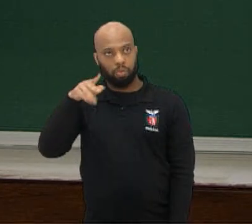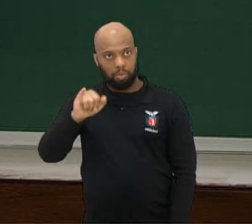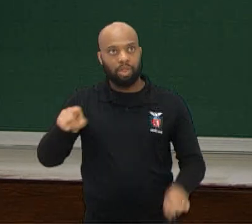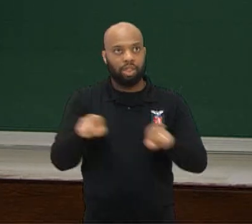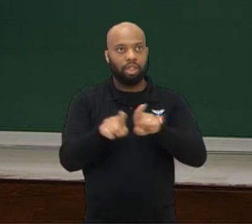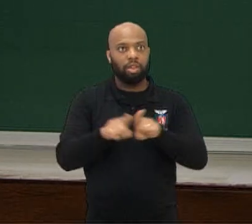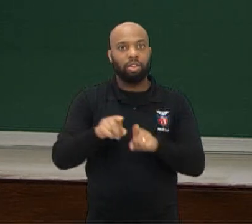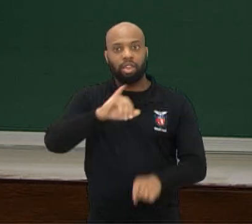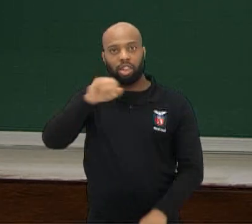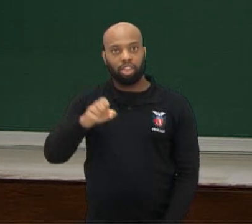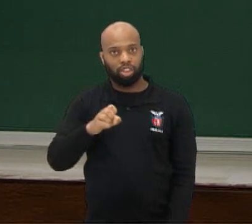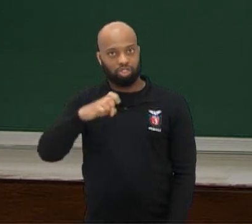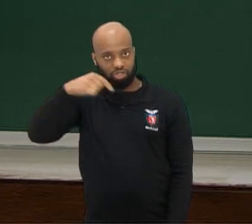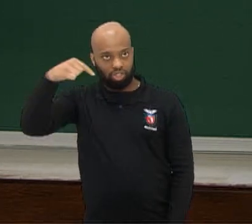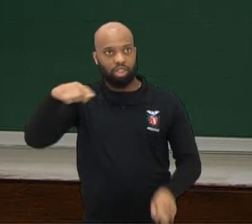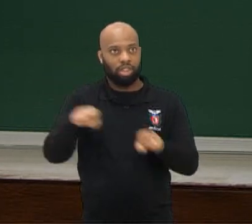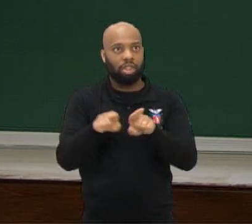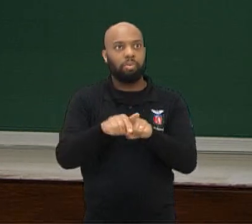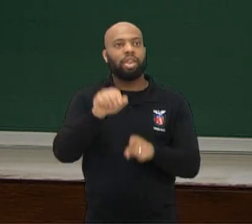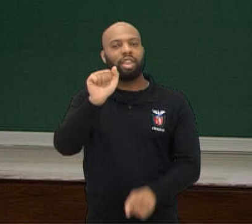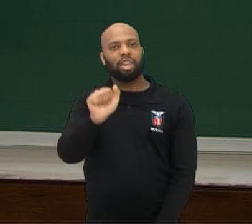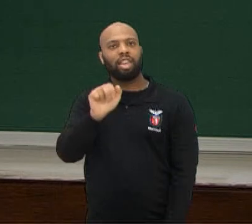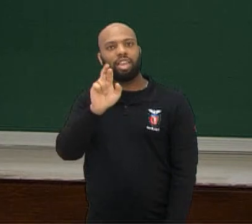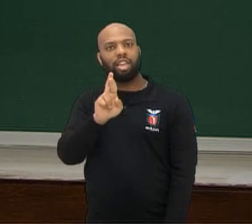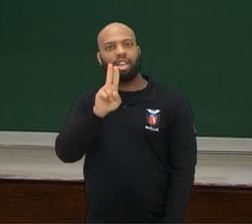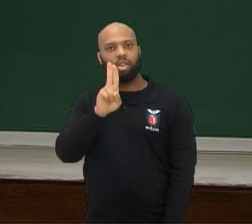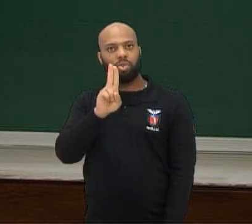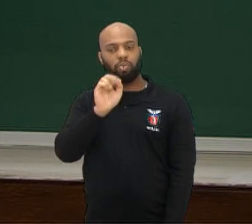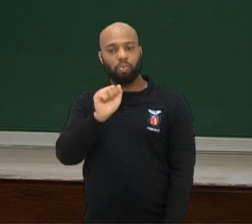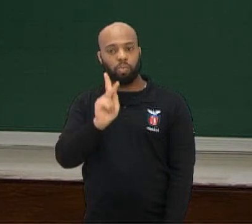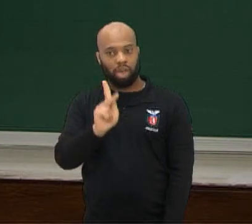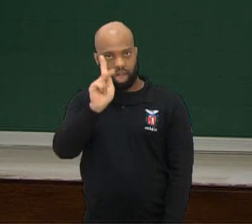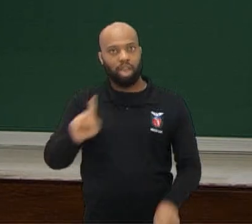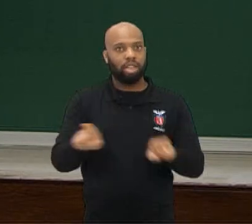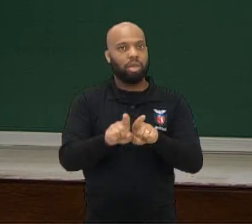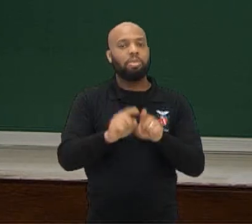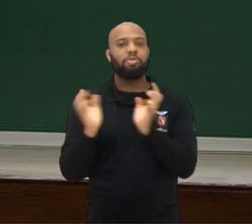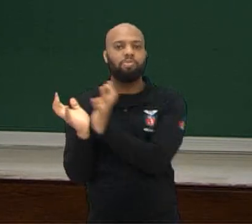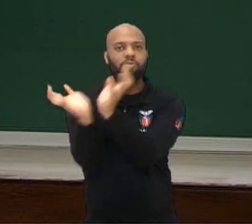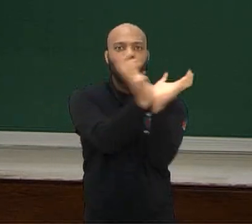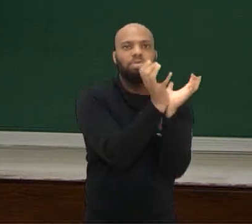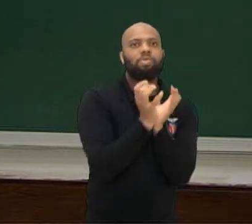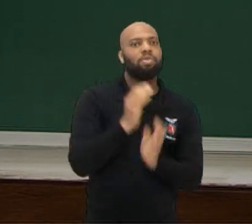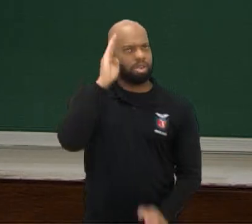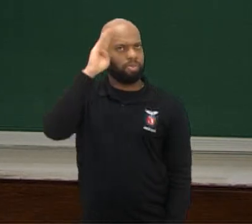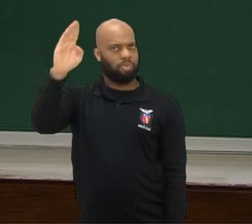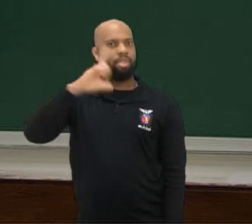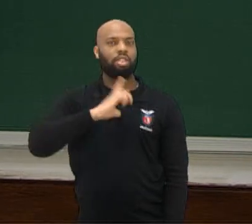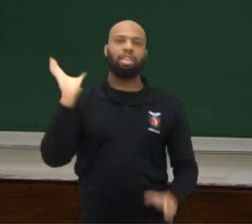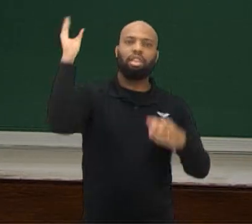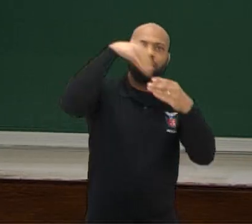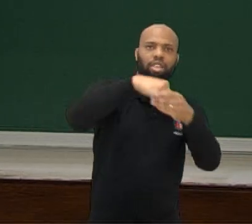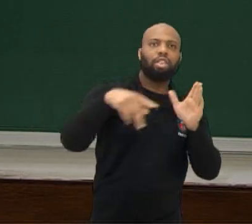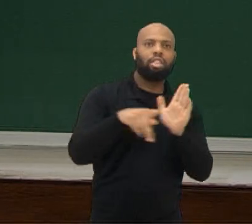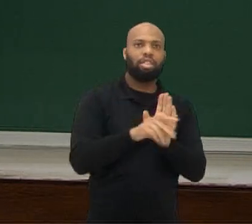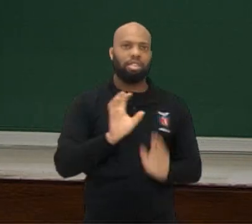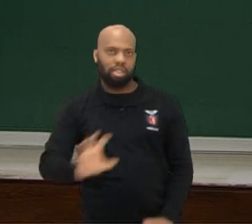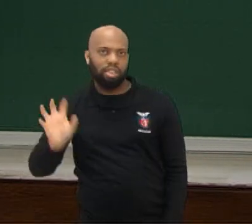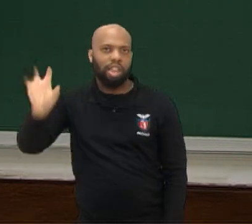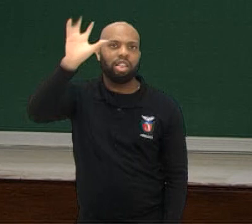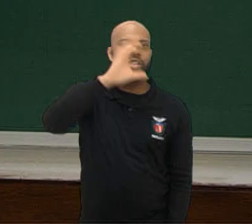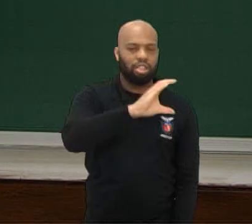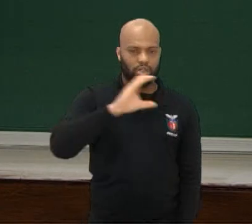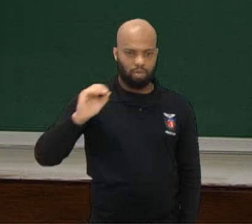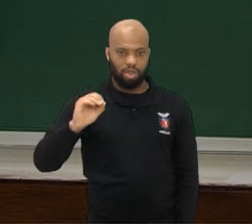G e Aruaque, que compõem aqui os grupos principais que faziam parte da região